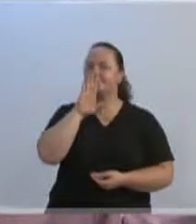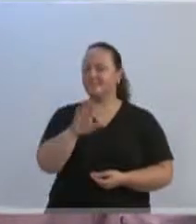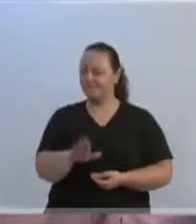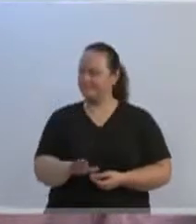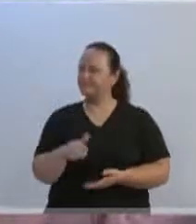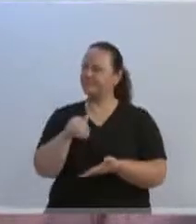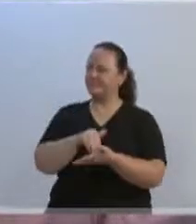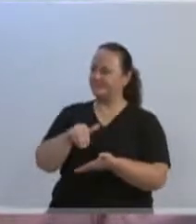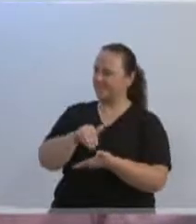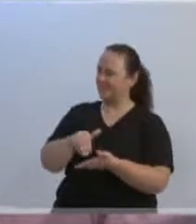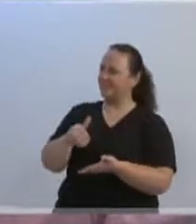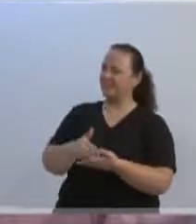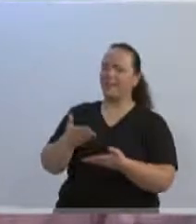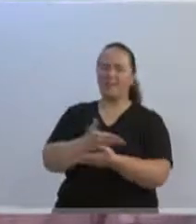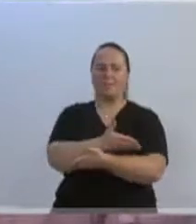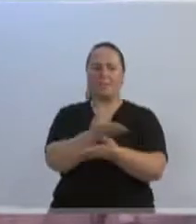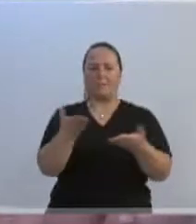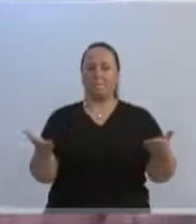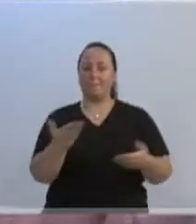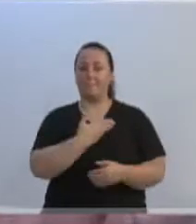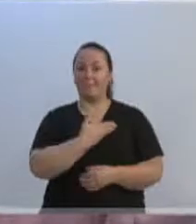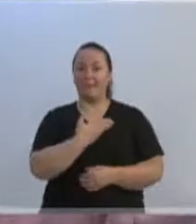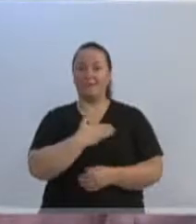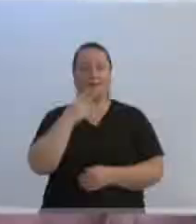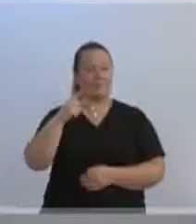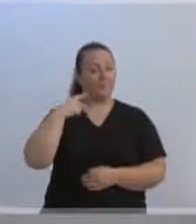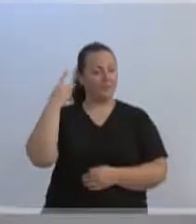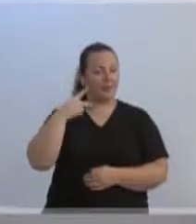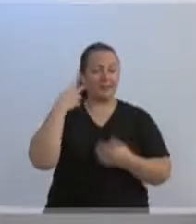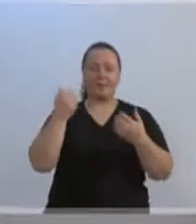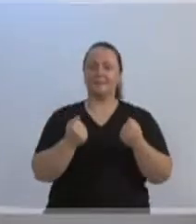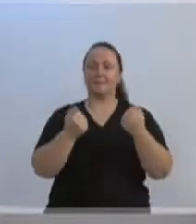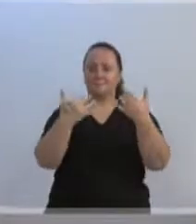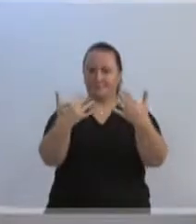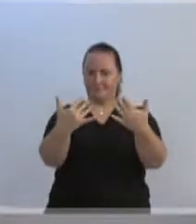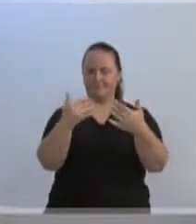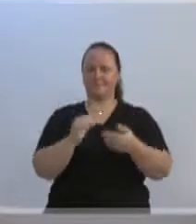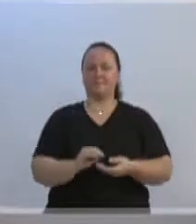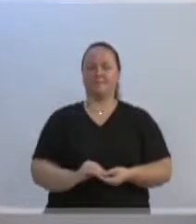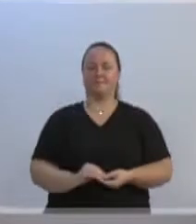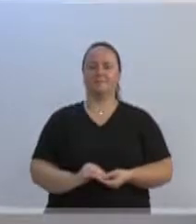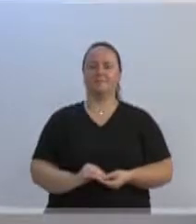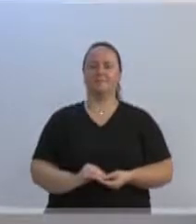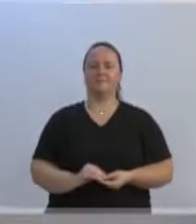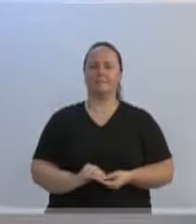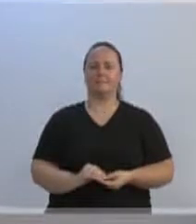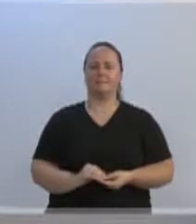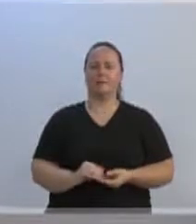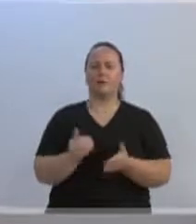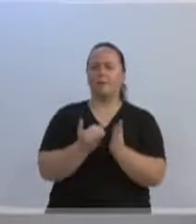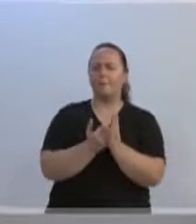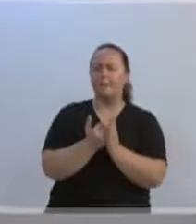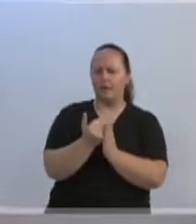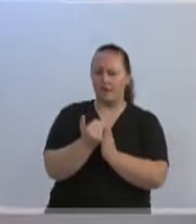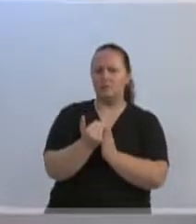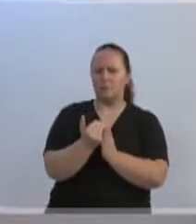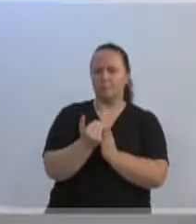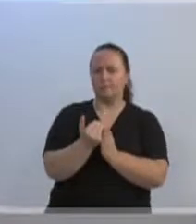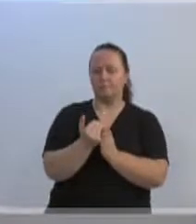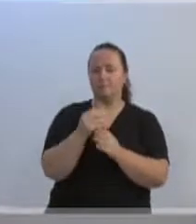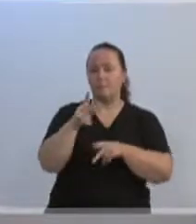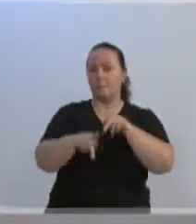demais colegas vereadores ea todos que nos assistem no primeiro mandato nós a convite da